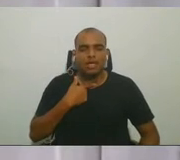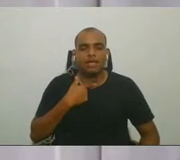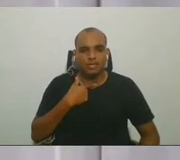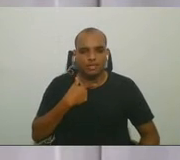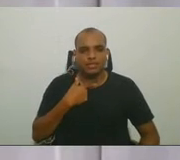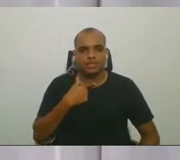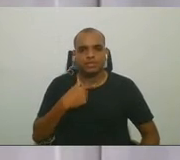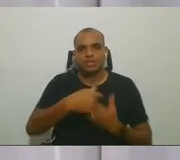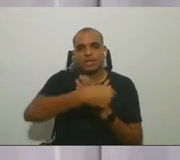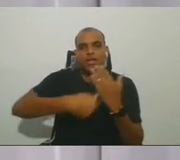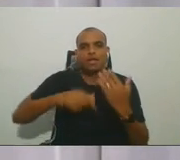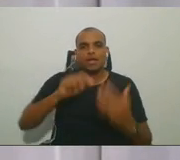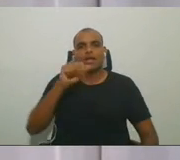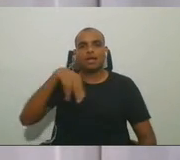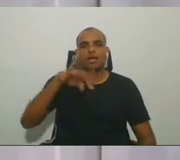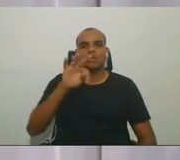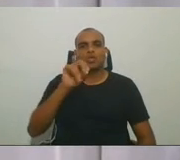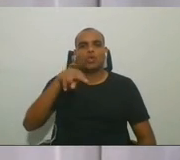Antônio Gramsci.